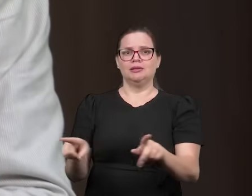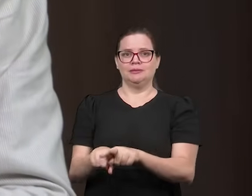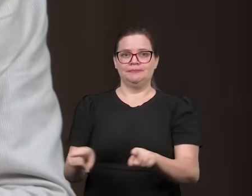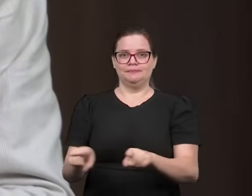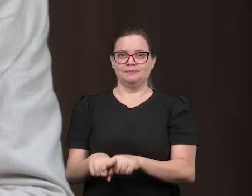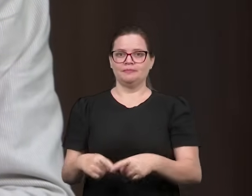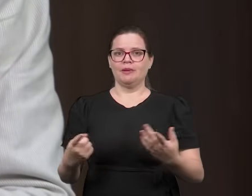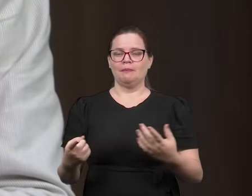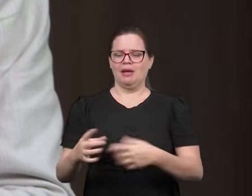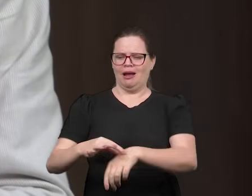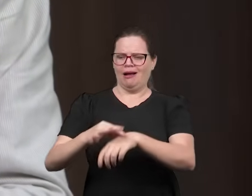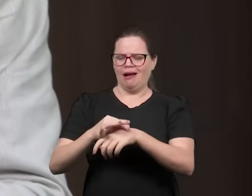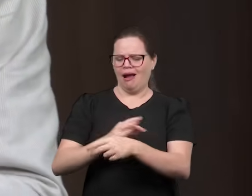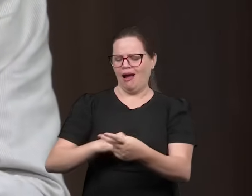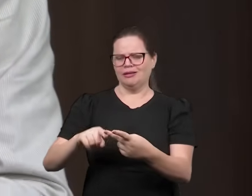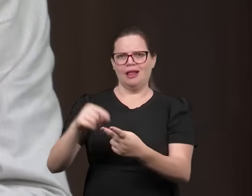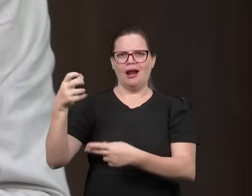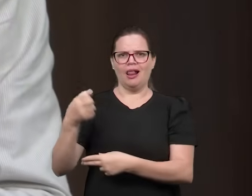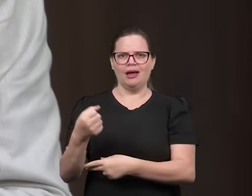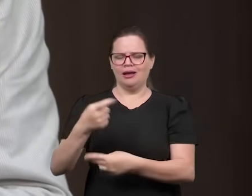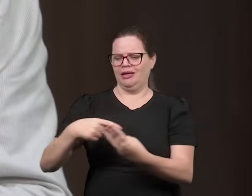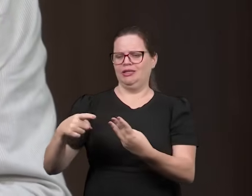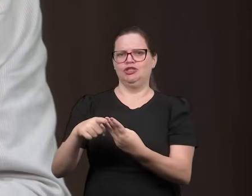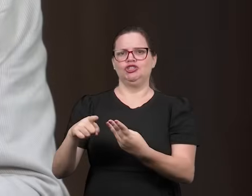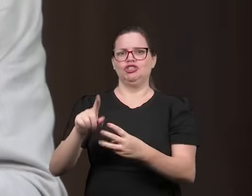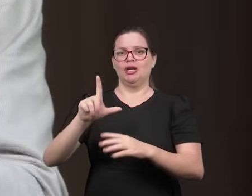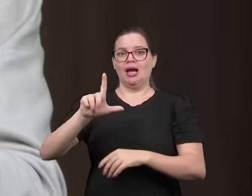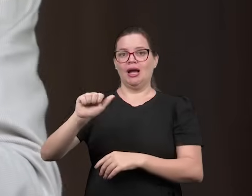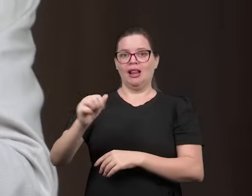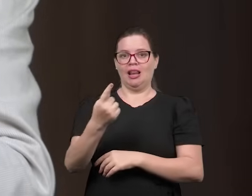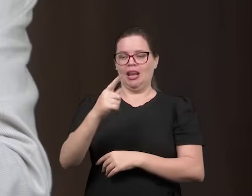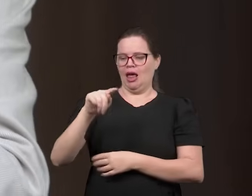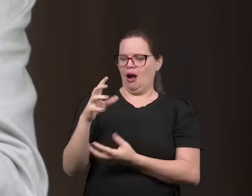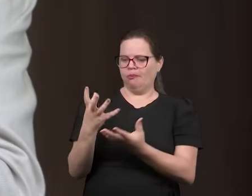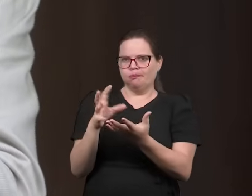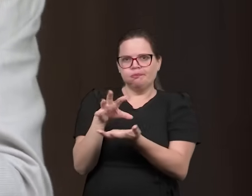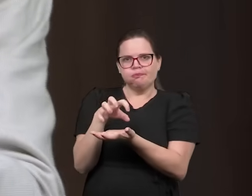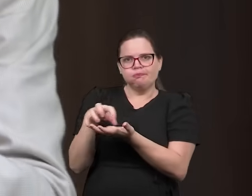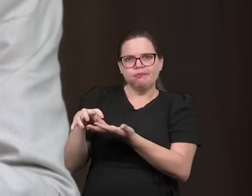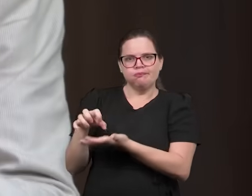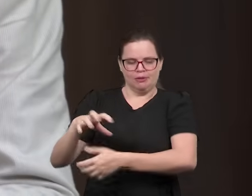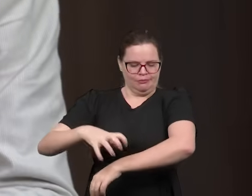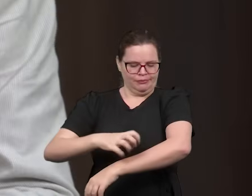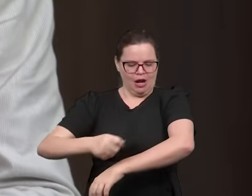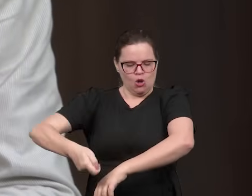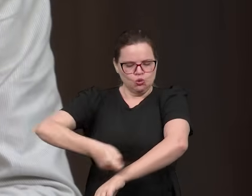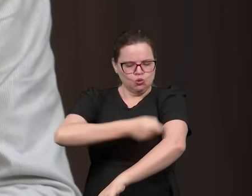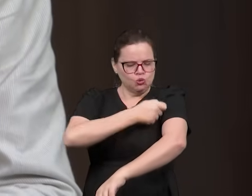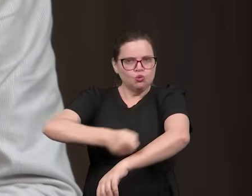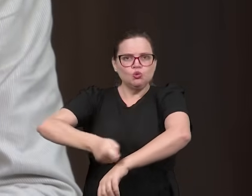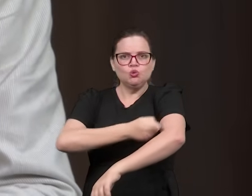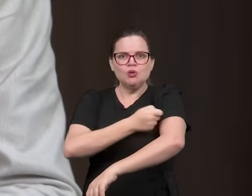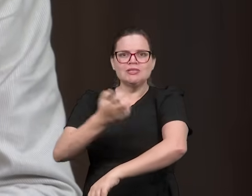de carne, de leite, de lã, de tudo na época. De criar toda uma estrutura administrativa